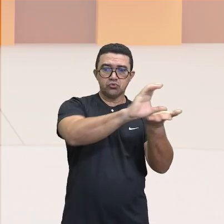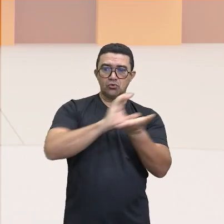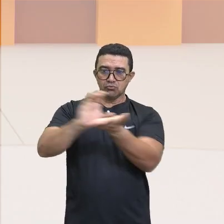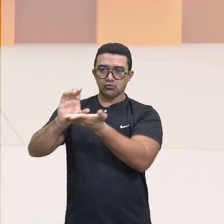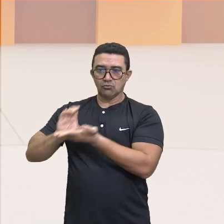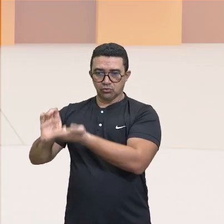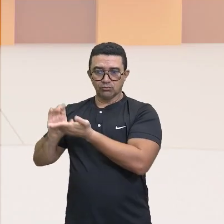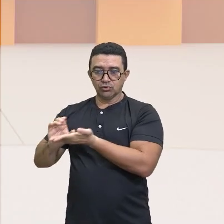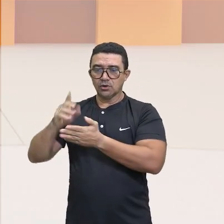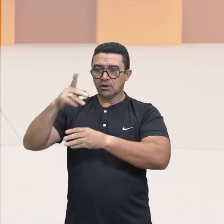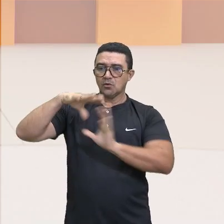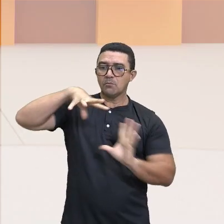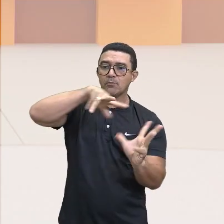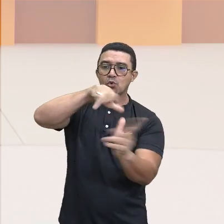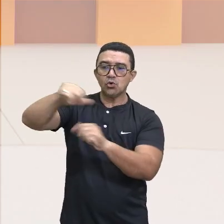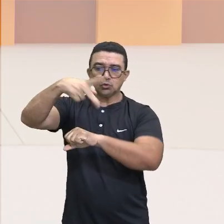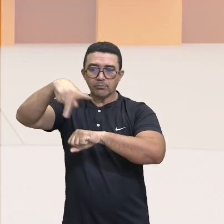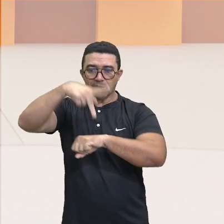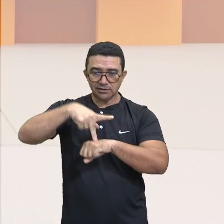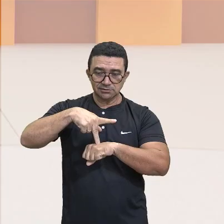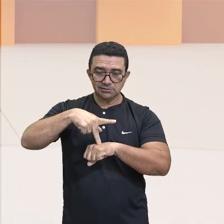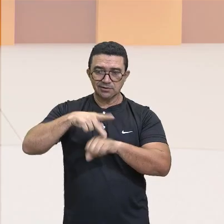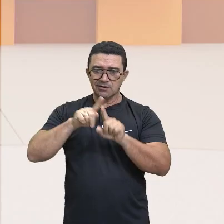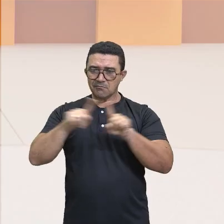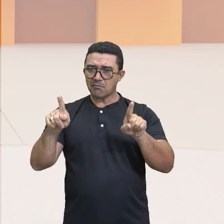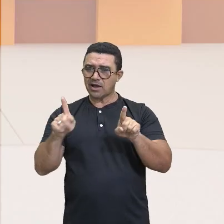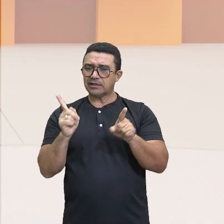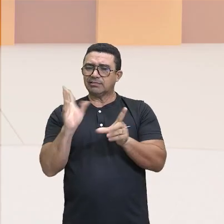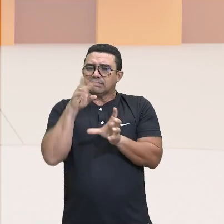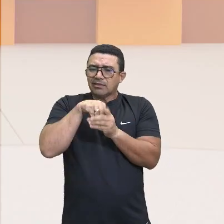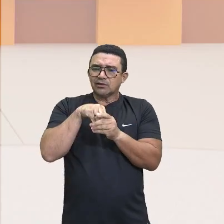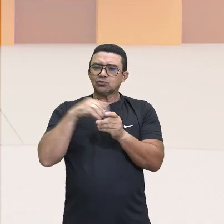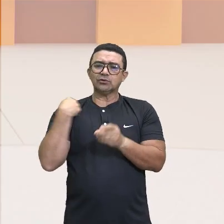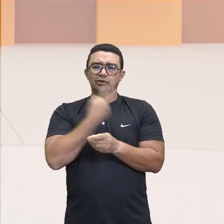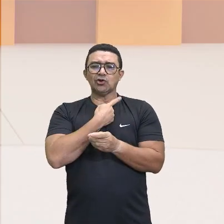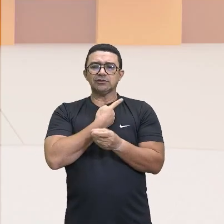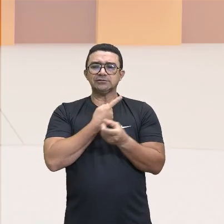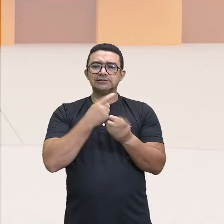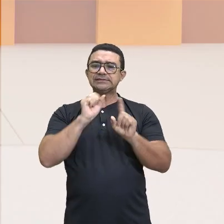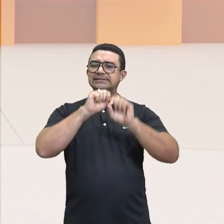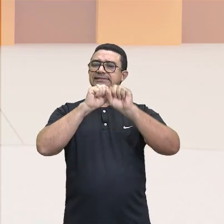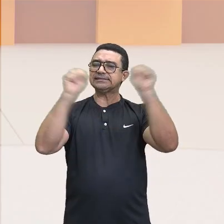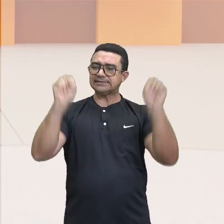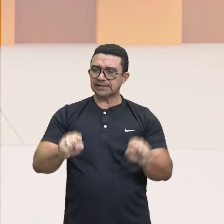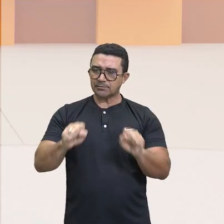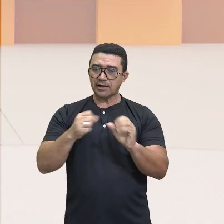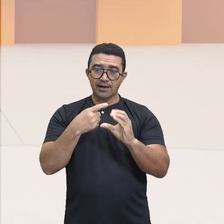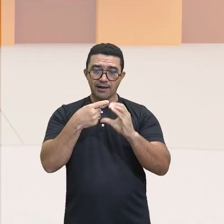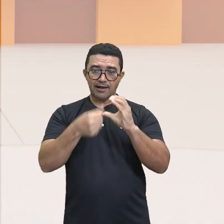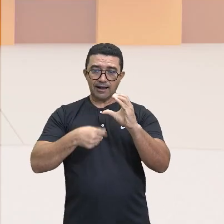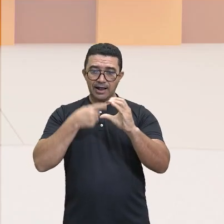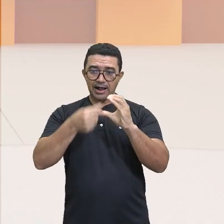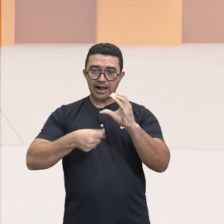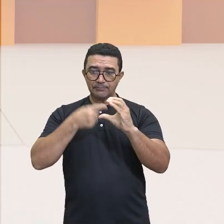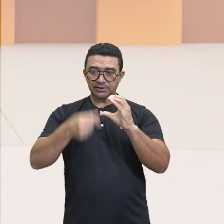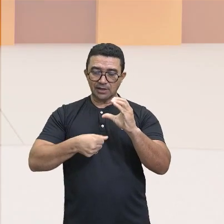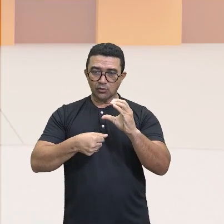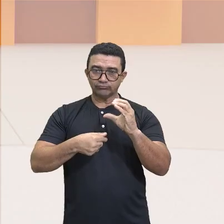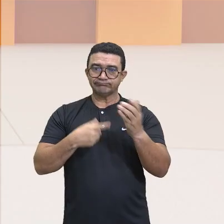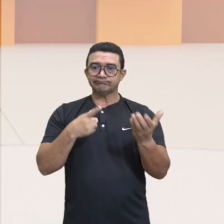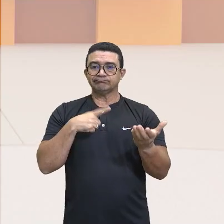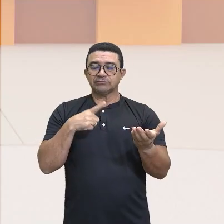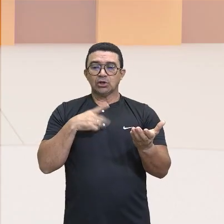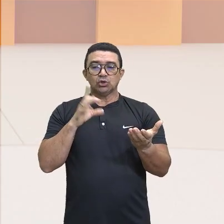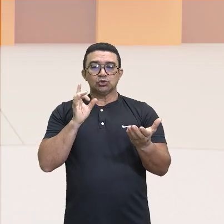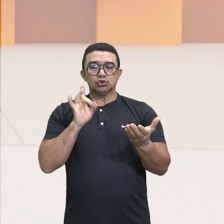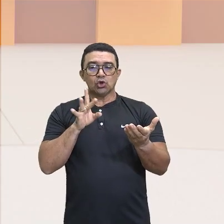tem acesso a ele. E dentro do sistema que a gente conhece como capitalismo, funciona dessa forma. Você tem aí, só